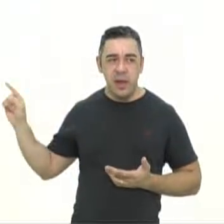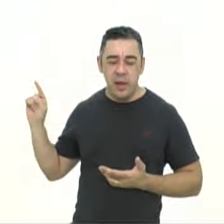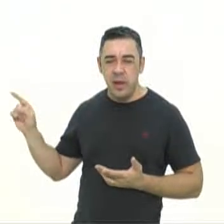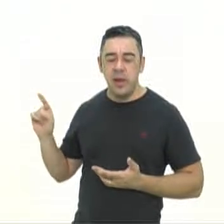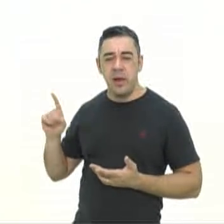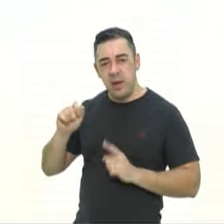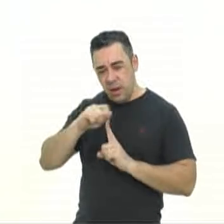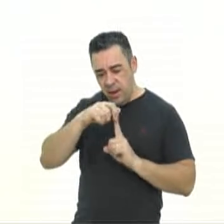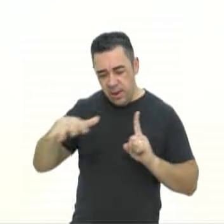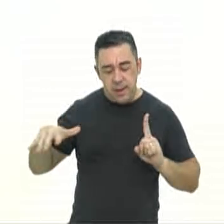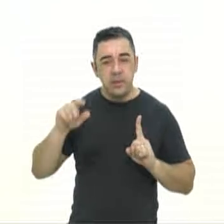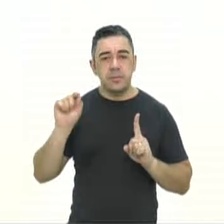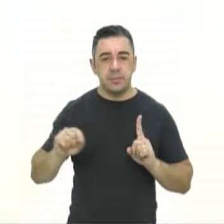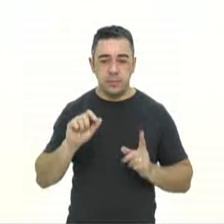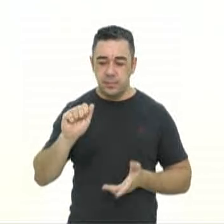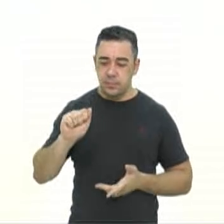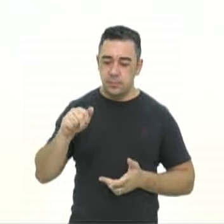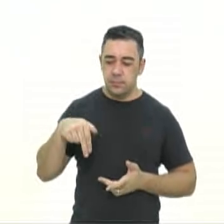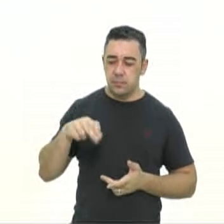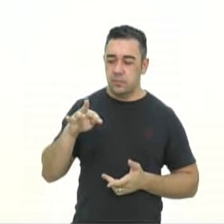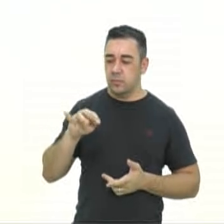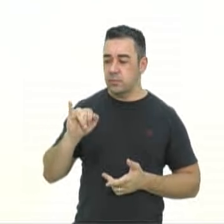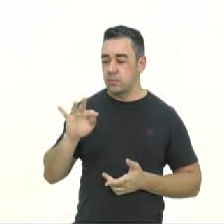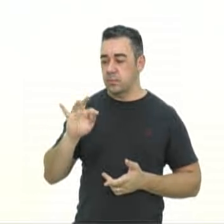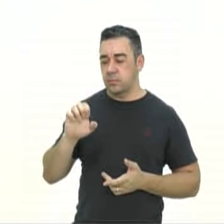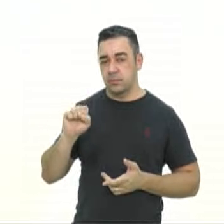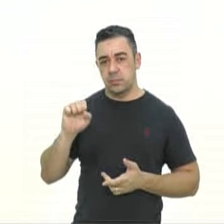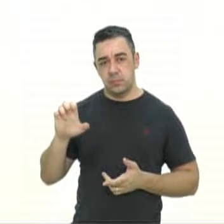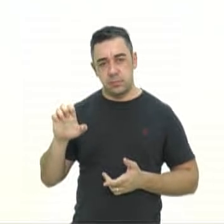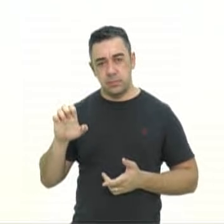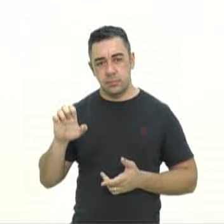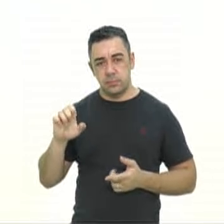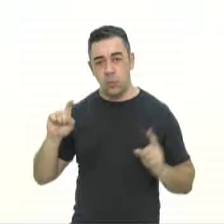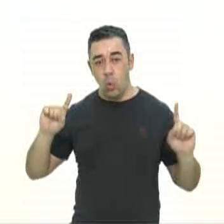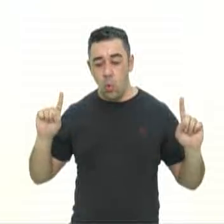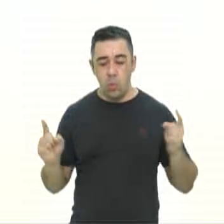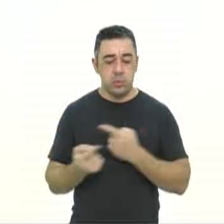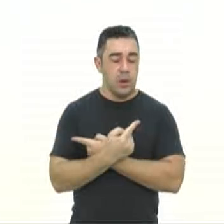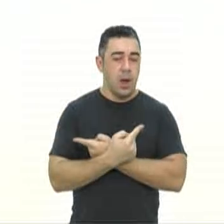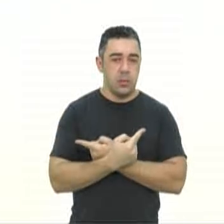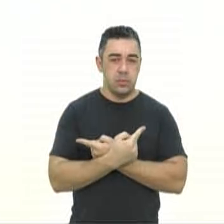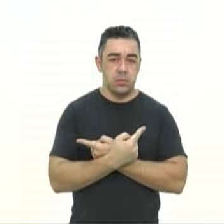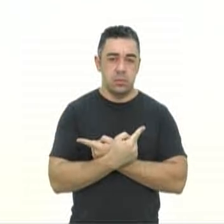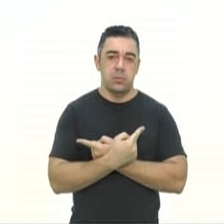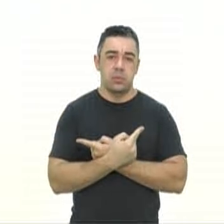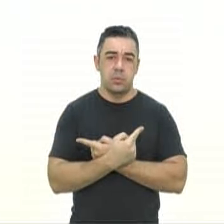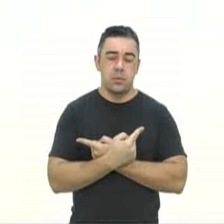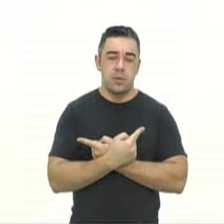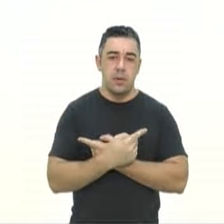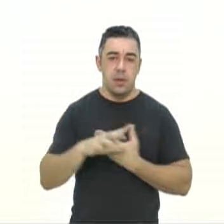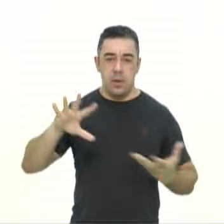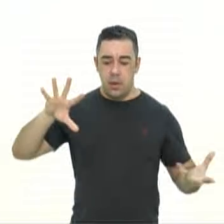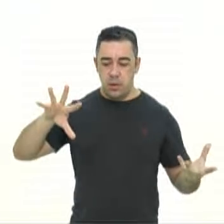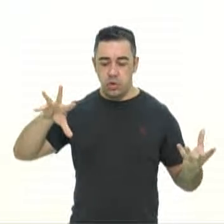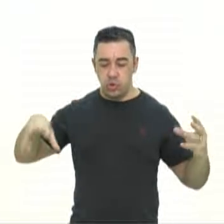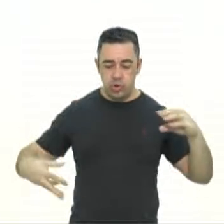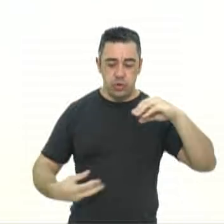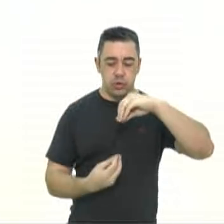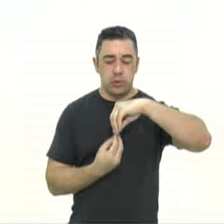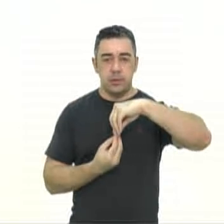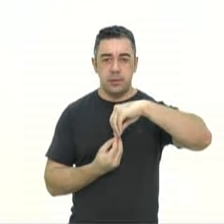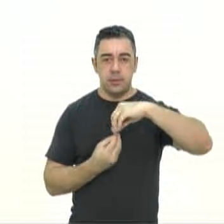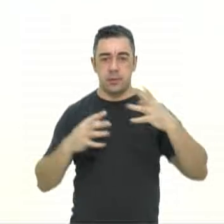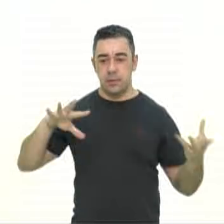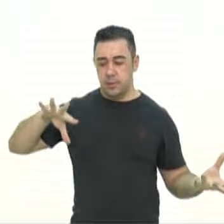o padre se refere é a antítese. Por que é a antítese, professor? Porque é a figura que apresenta